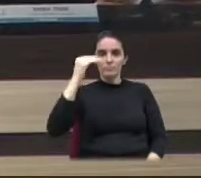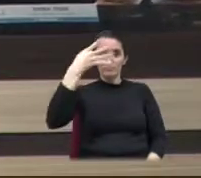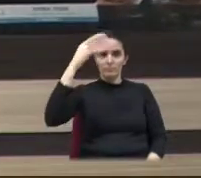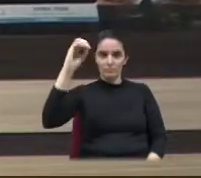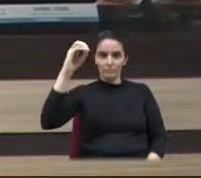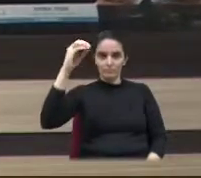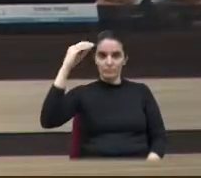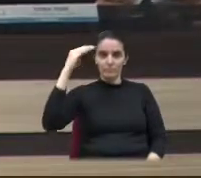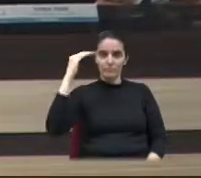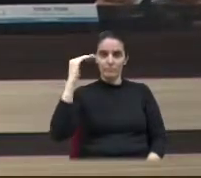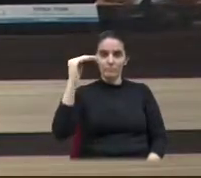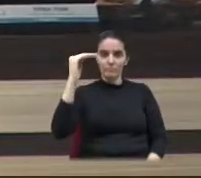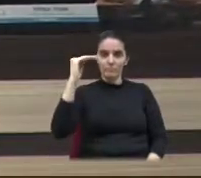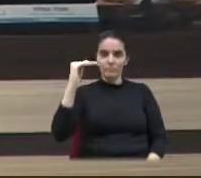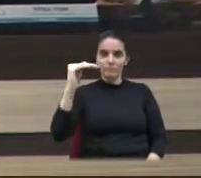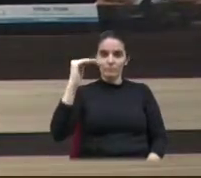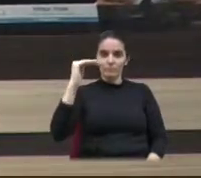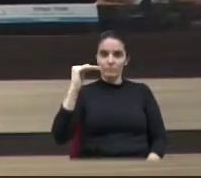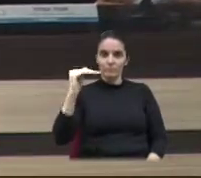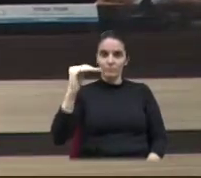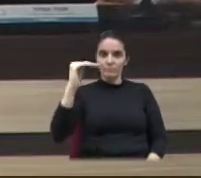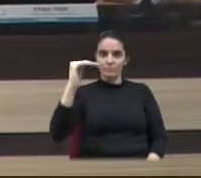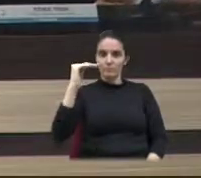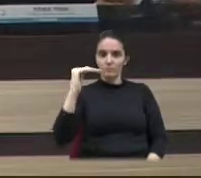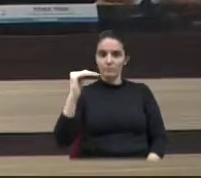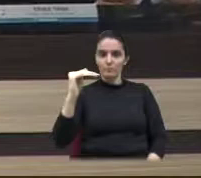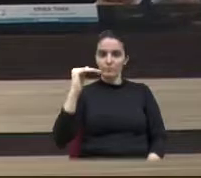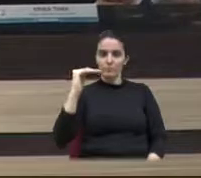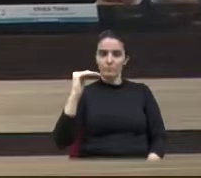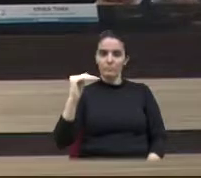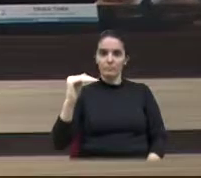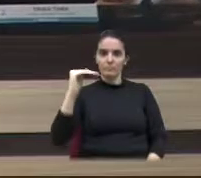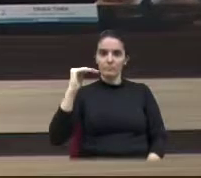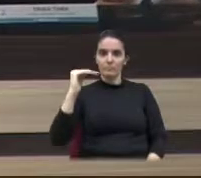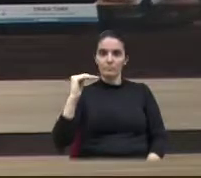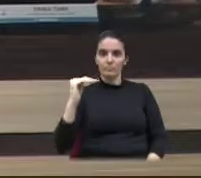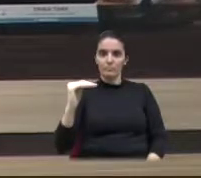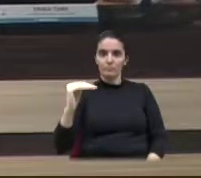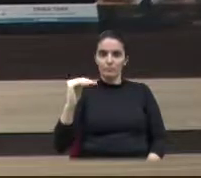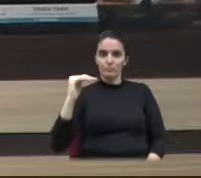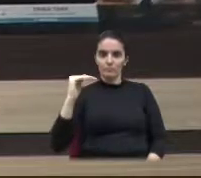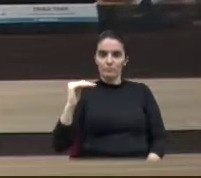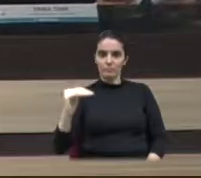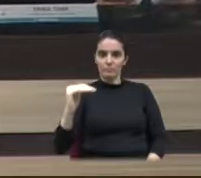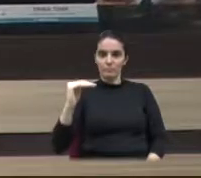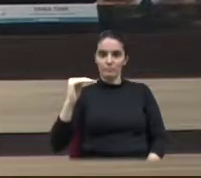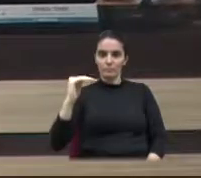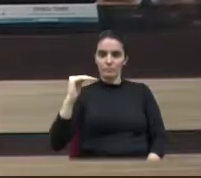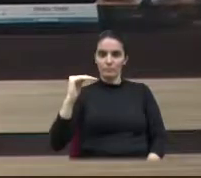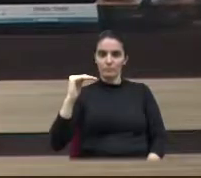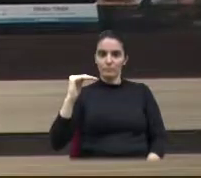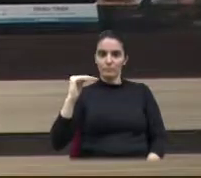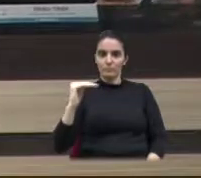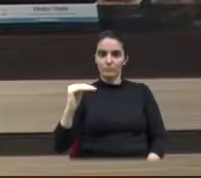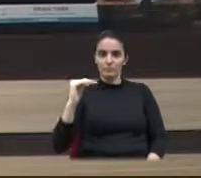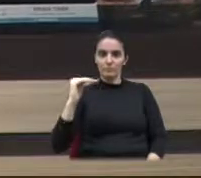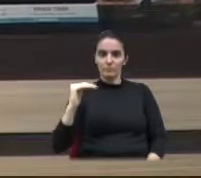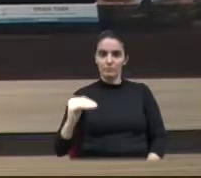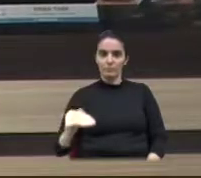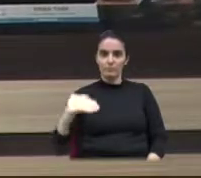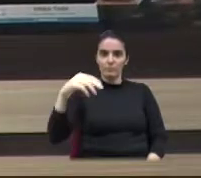39, 40, 41, 42, 43, 44, 45, 46, 47,